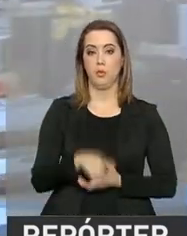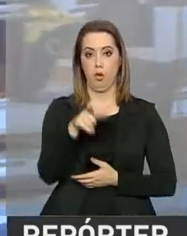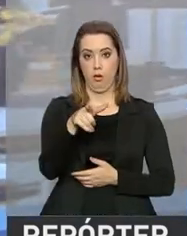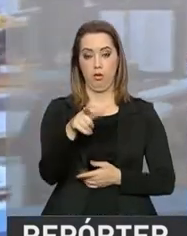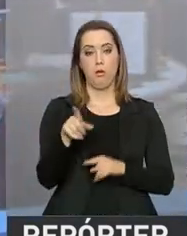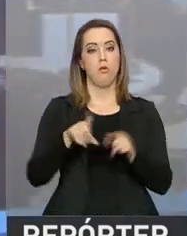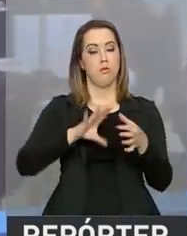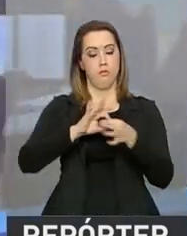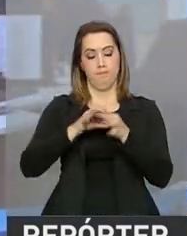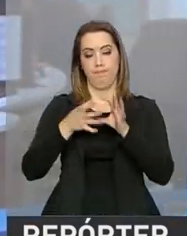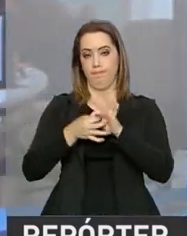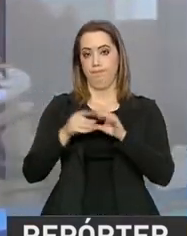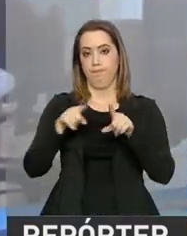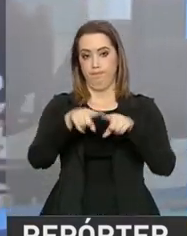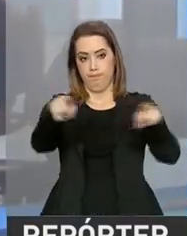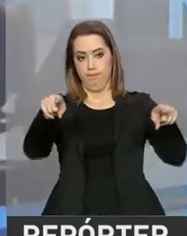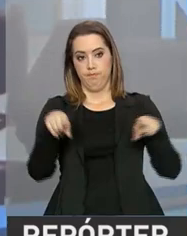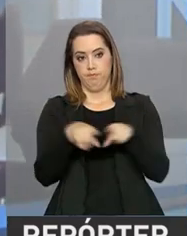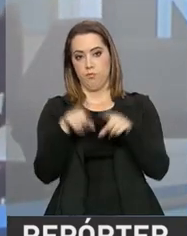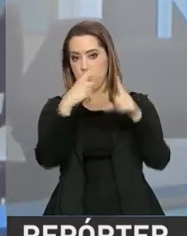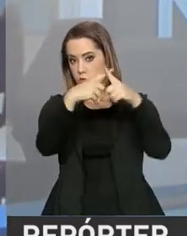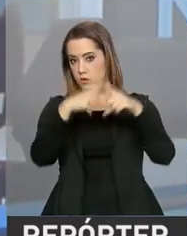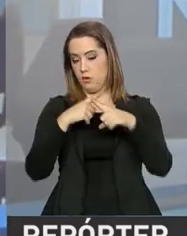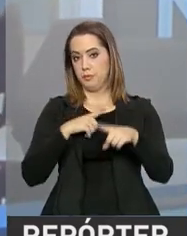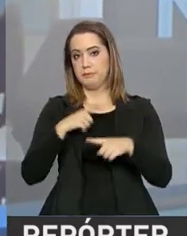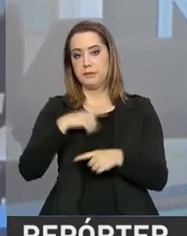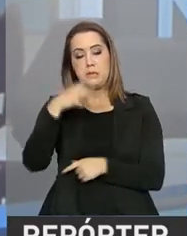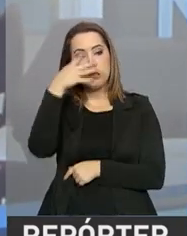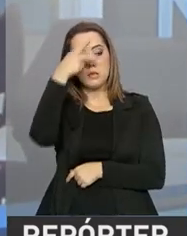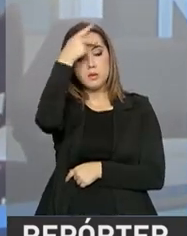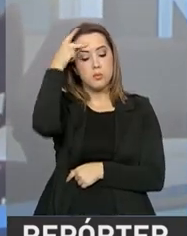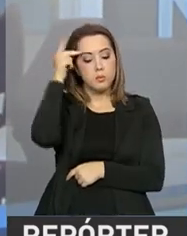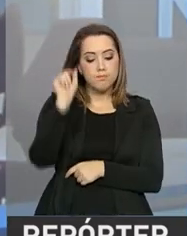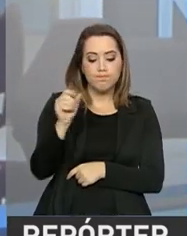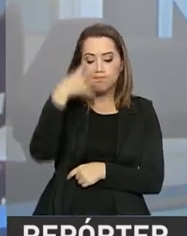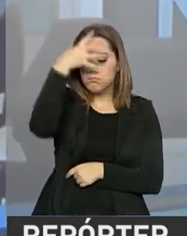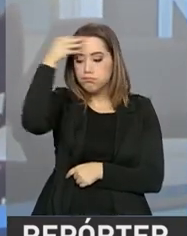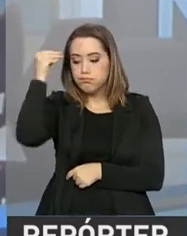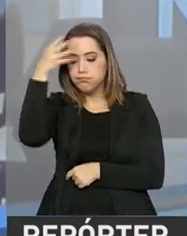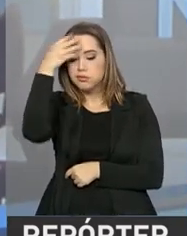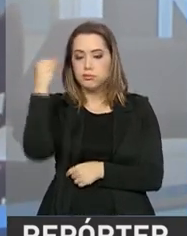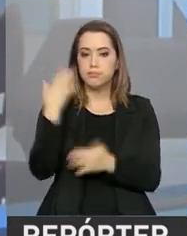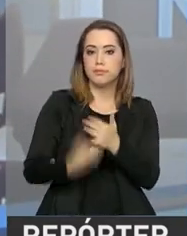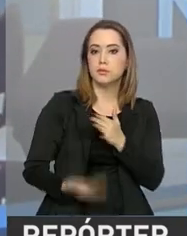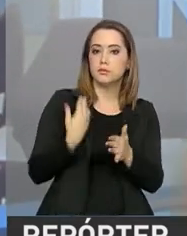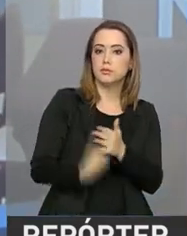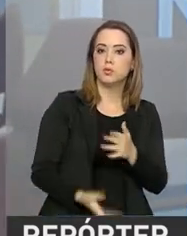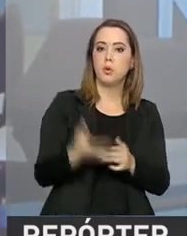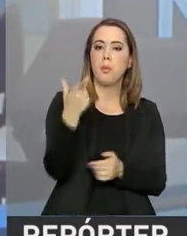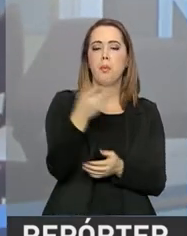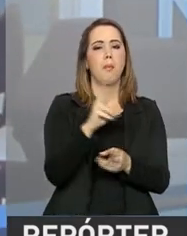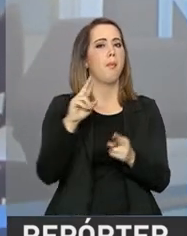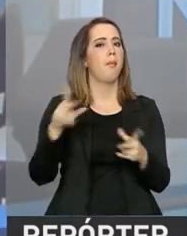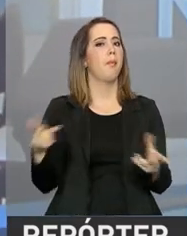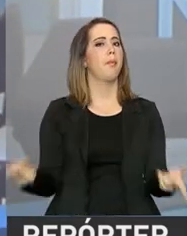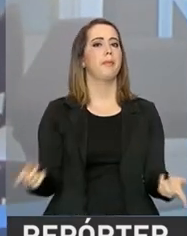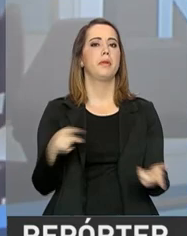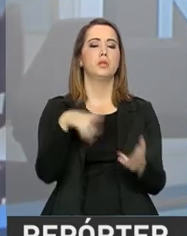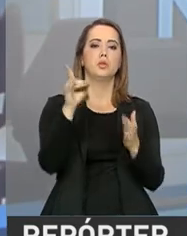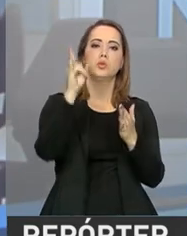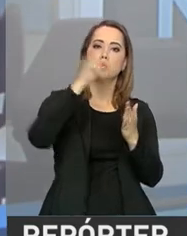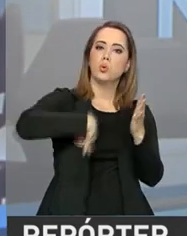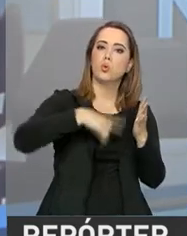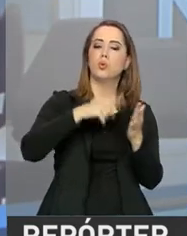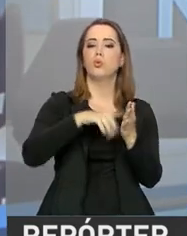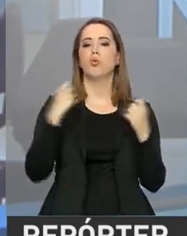objetos nas arenas. Mais de 2.600 itens estão guardados nos correios, entre documentos, celulares, chaves,